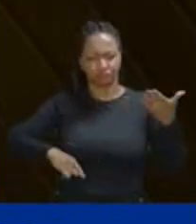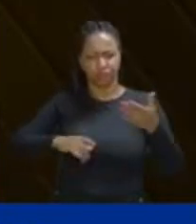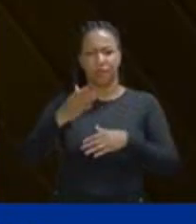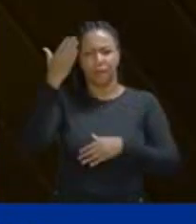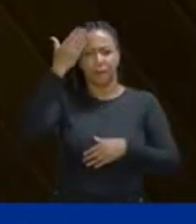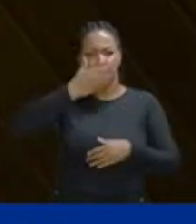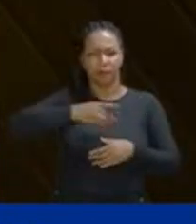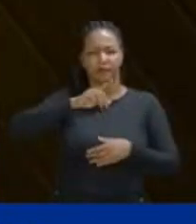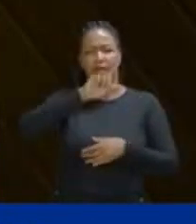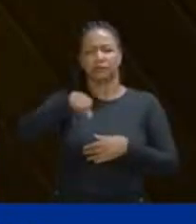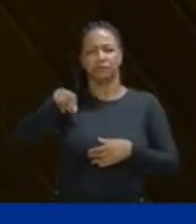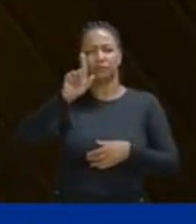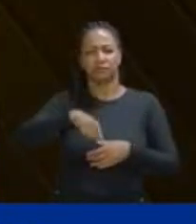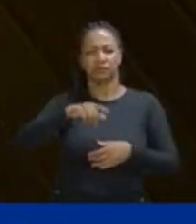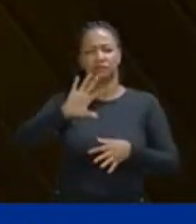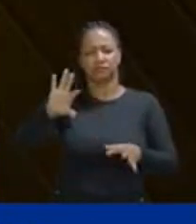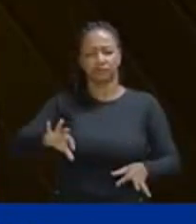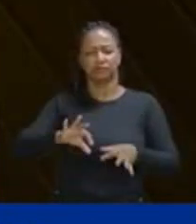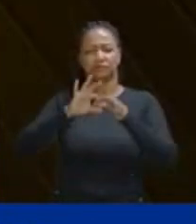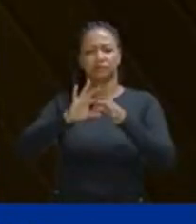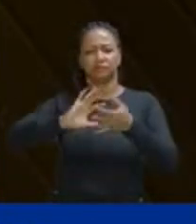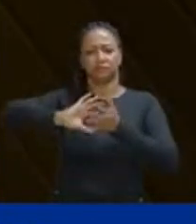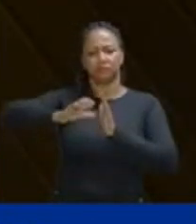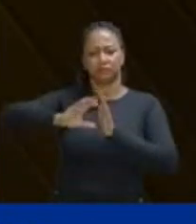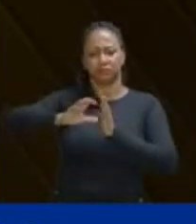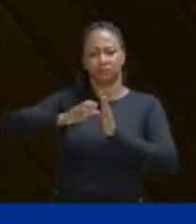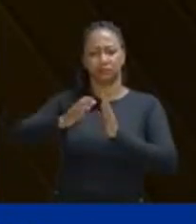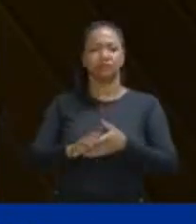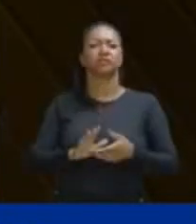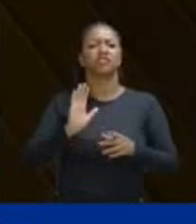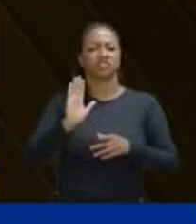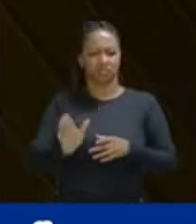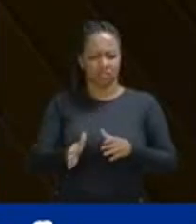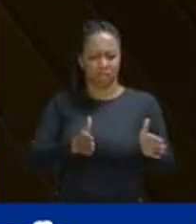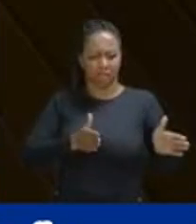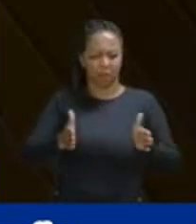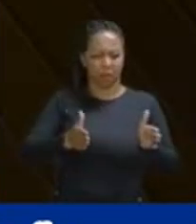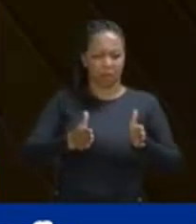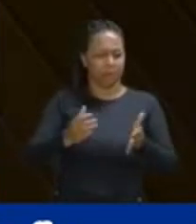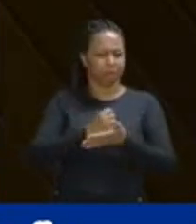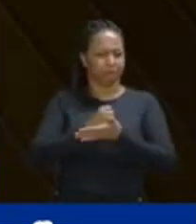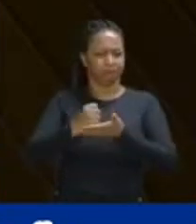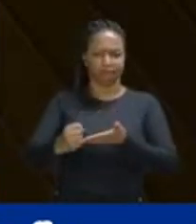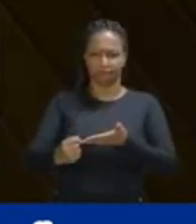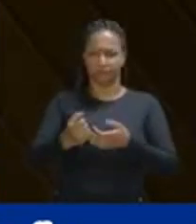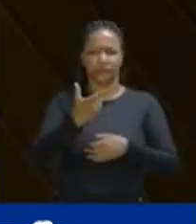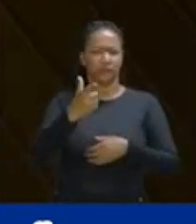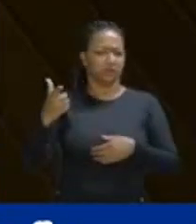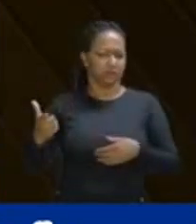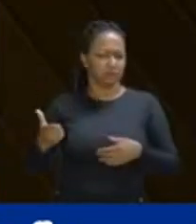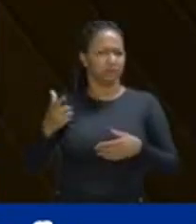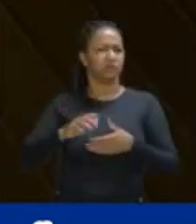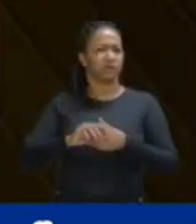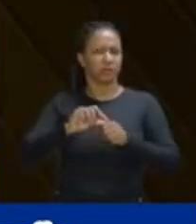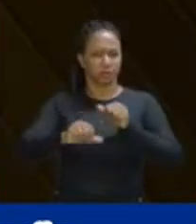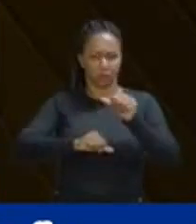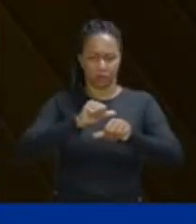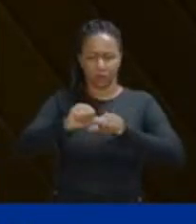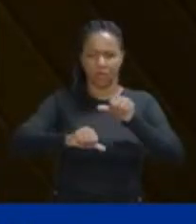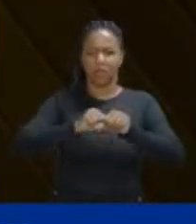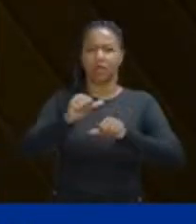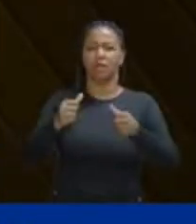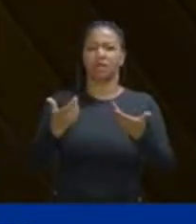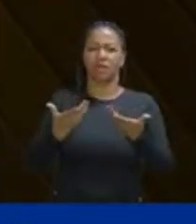nulidade da citação e filiação partidária, quando já exaurido o prazo do recurso, não tem o condão de modificar a